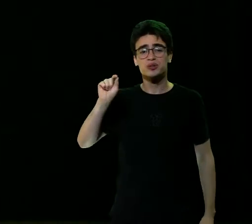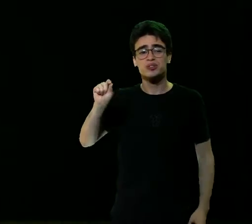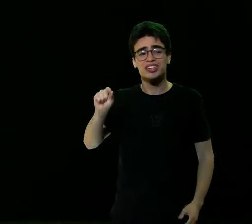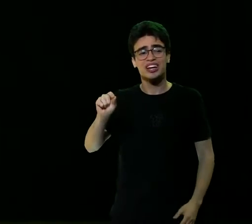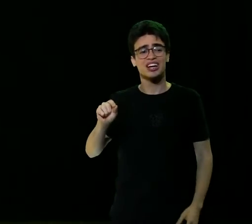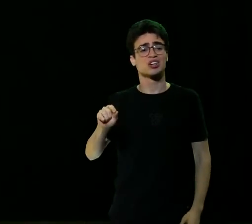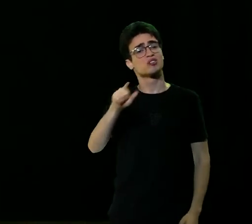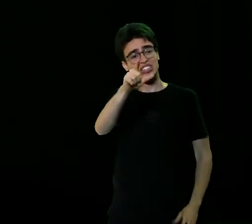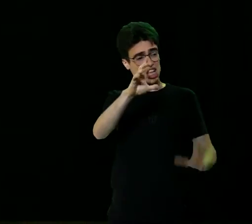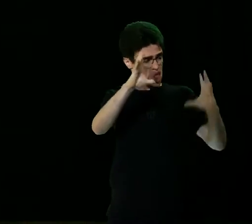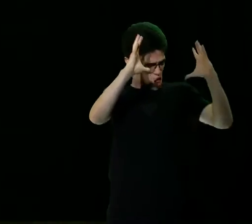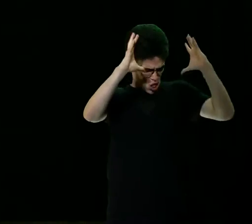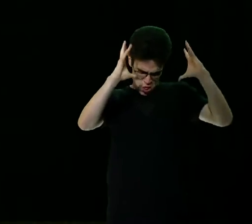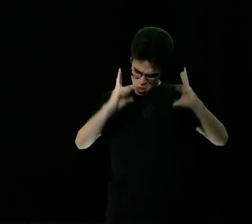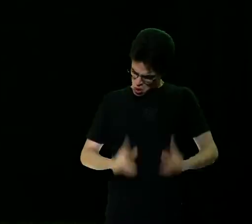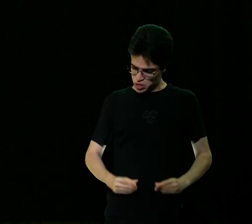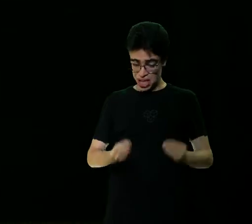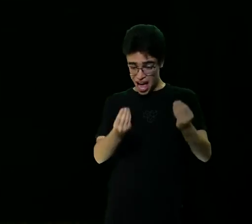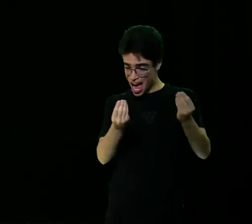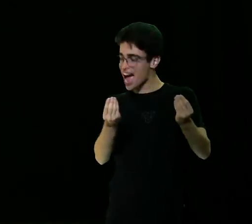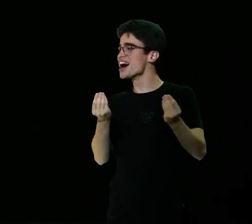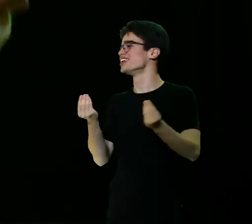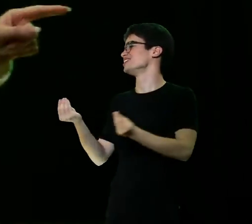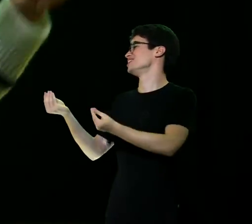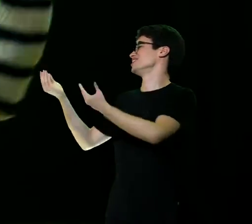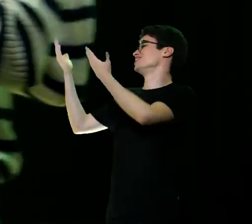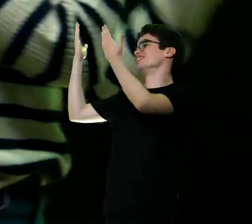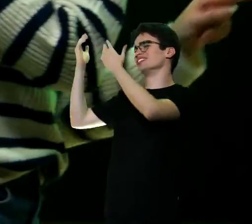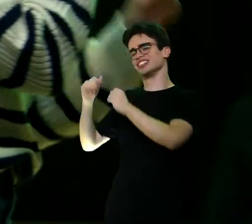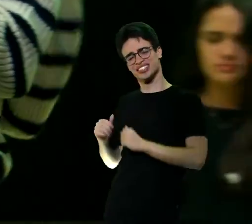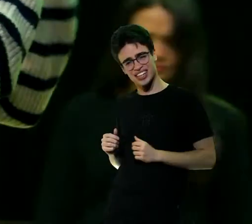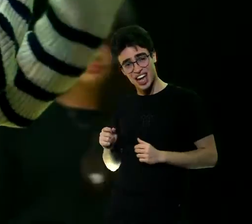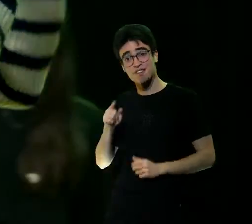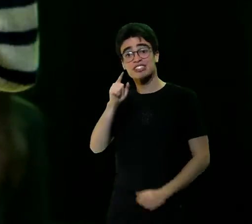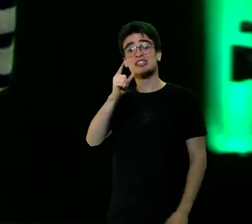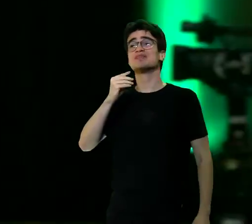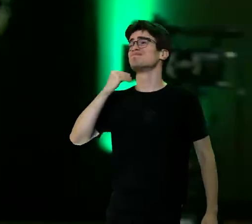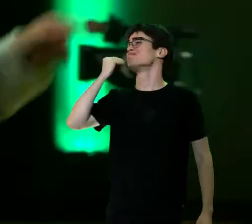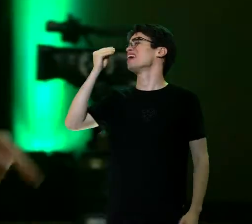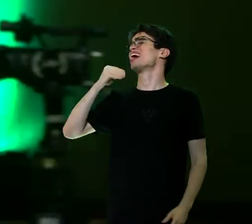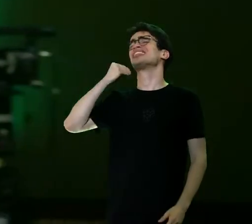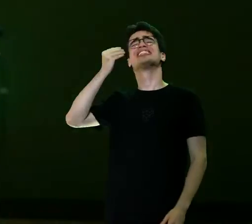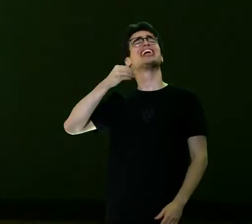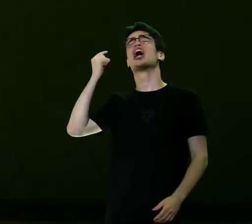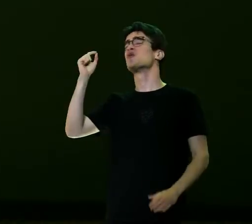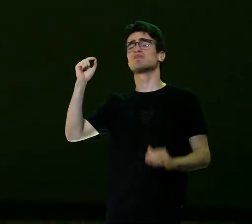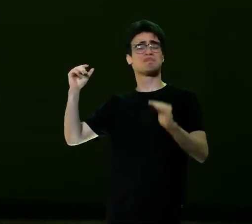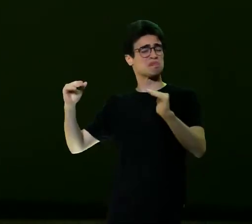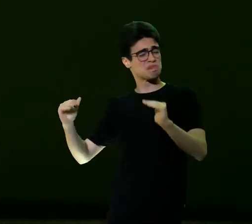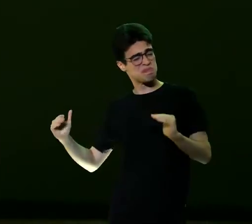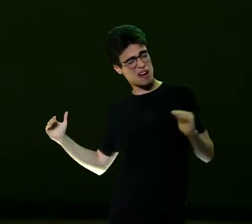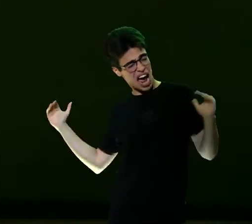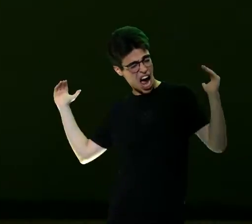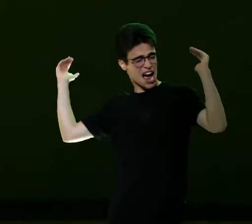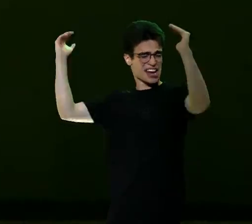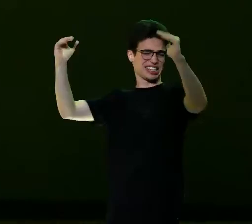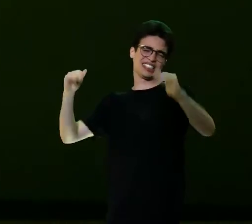que você tem nas mãos dele. E você vai viver coisas ainda maiores.